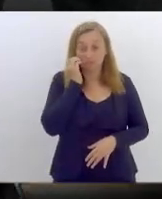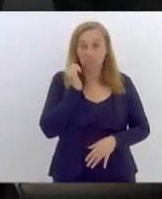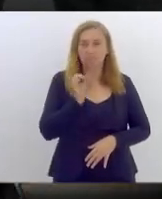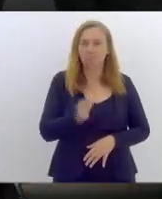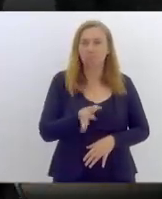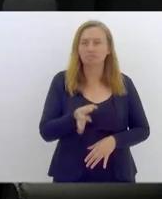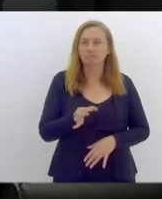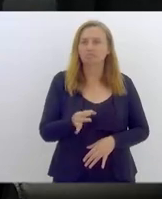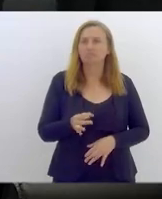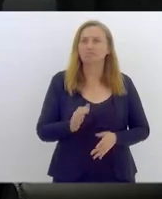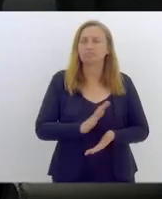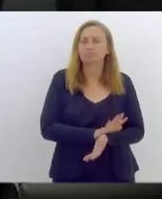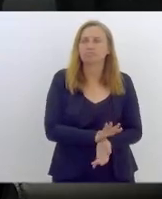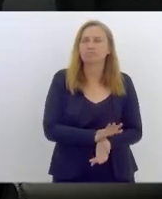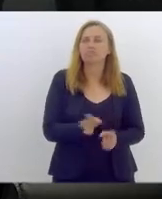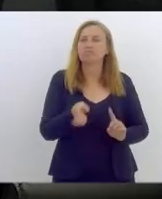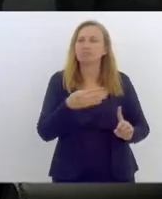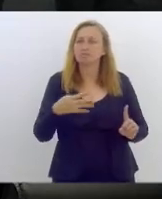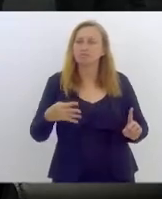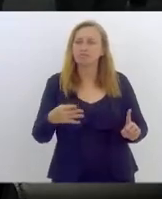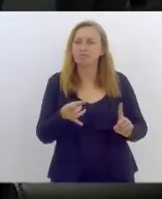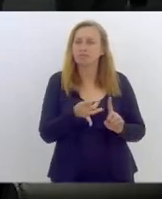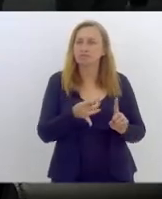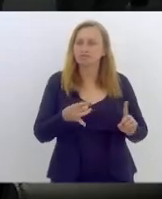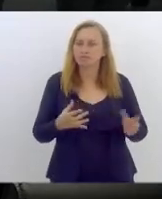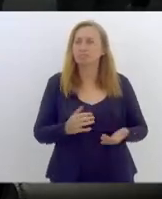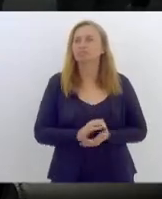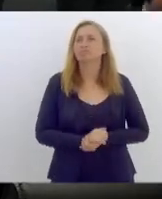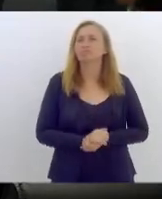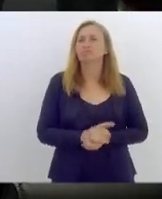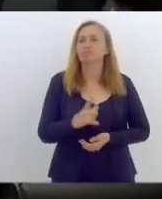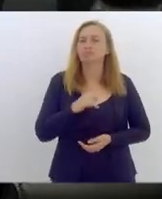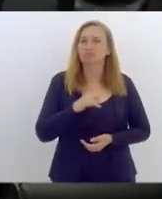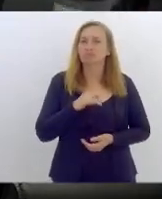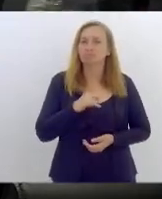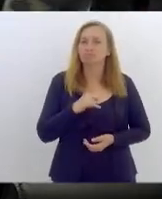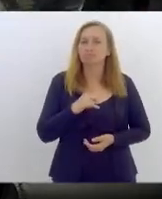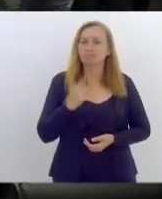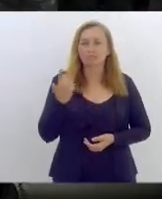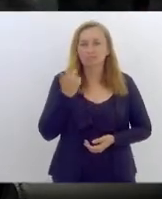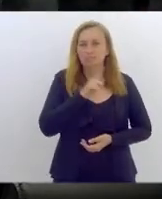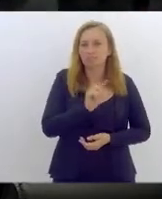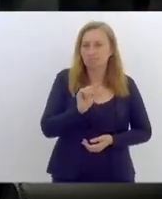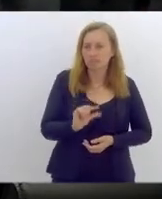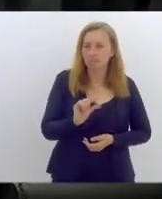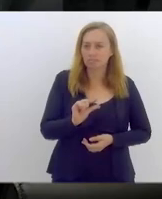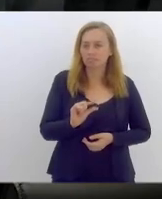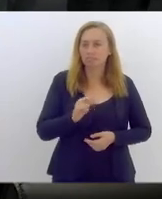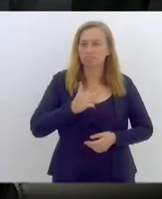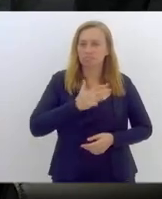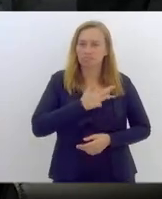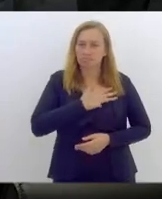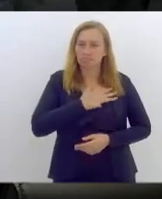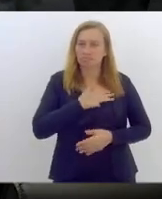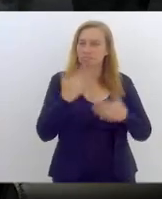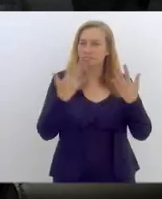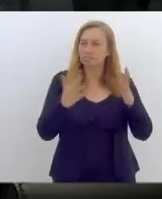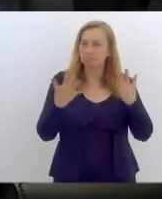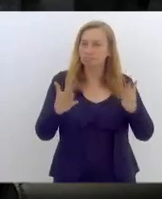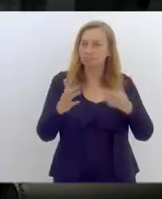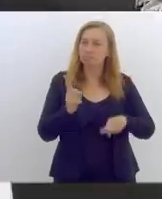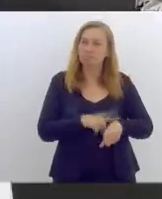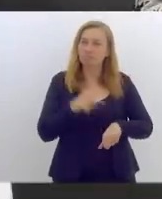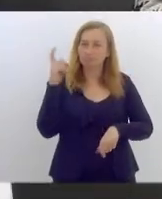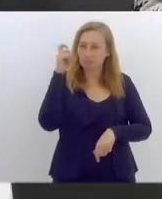absolutamente racista e LGBTfóbico, misógino, nós tivemos uma pequena conquista, que foi a eleição do Lula, devemos celebrá-la, mas tempos